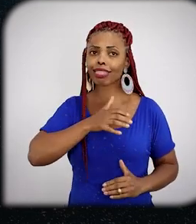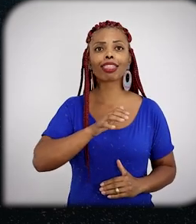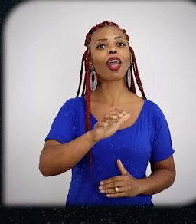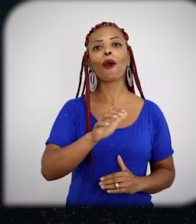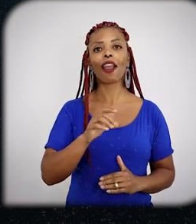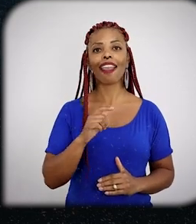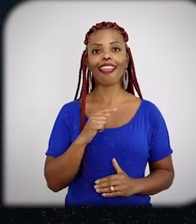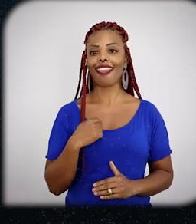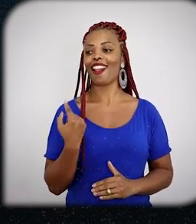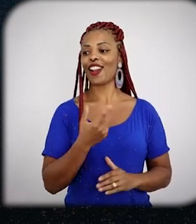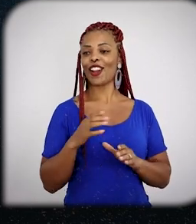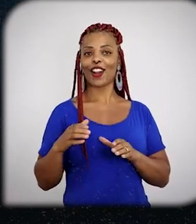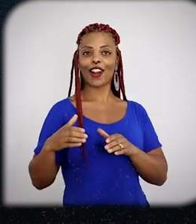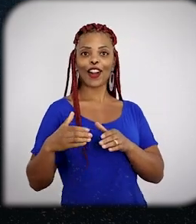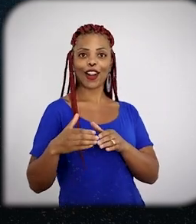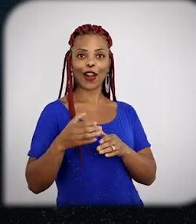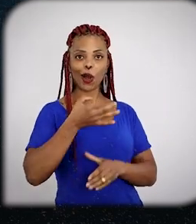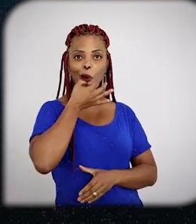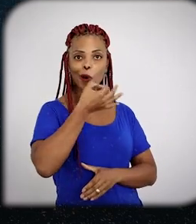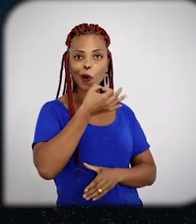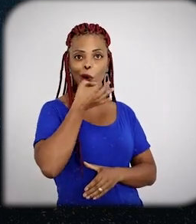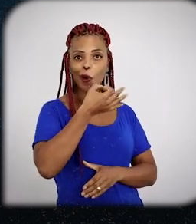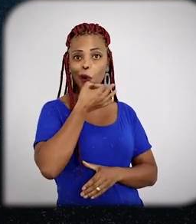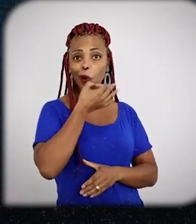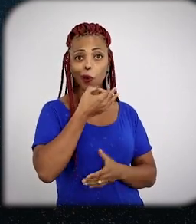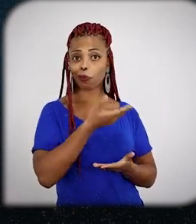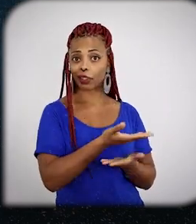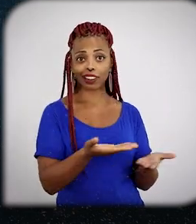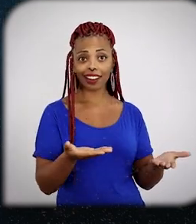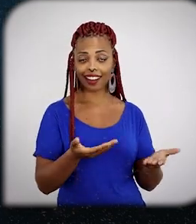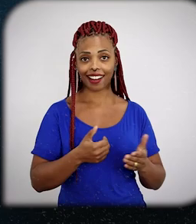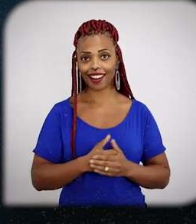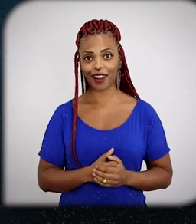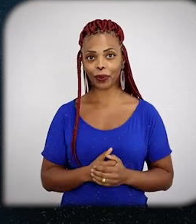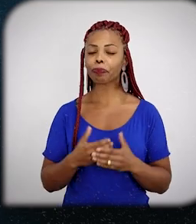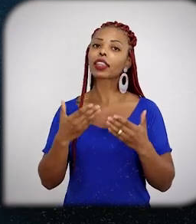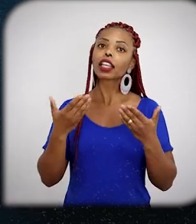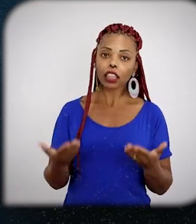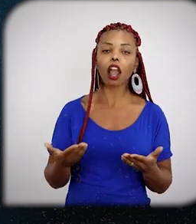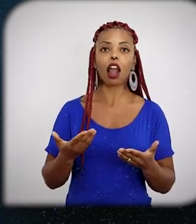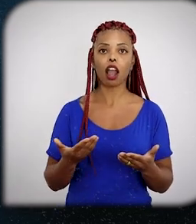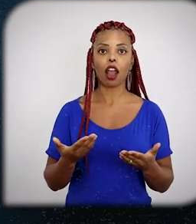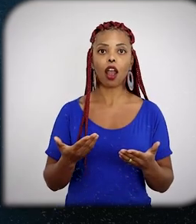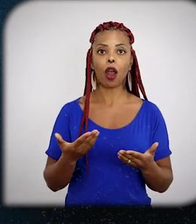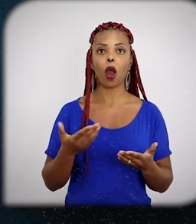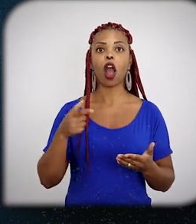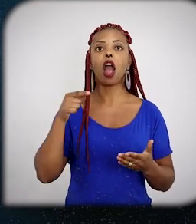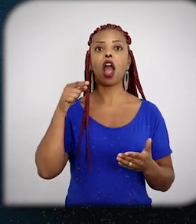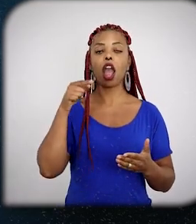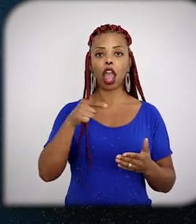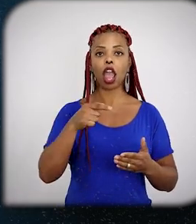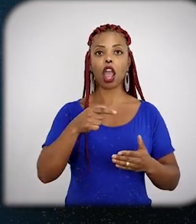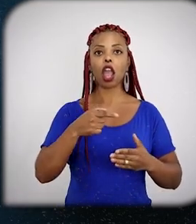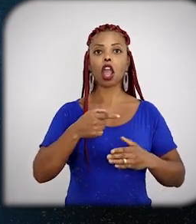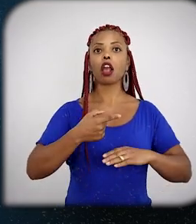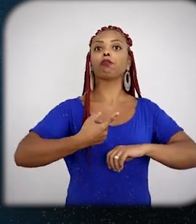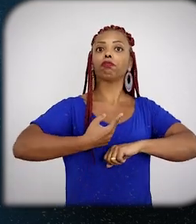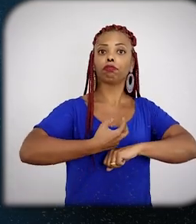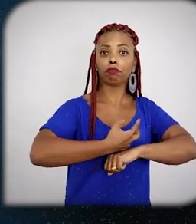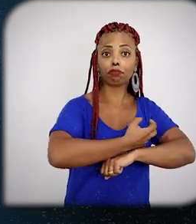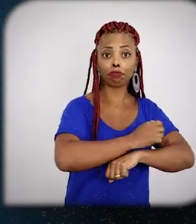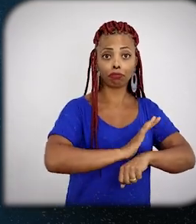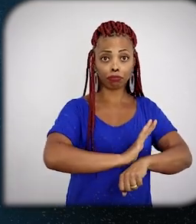desejável contribuição de pessoas como nós. Então, o